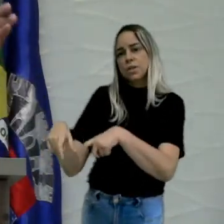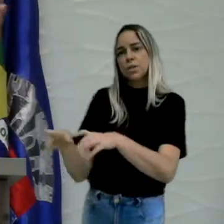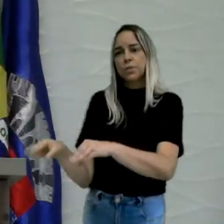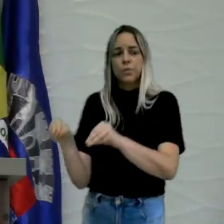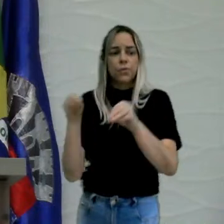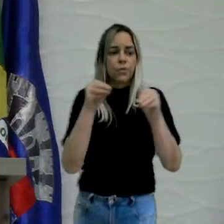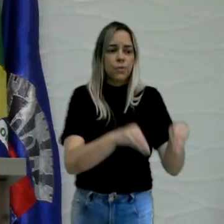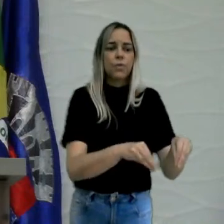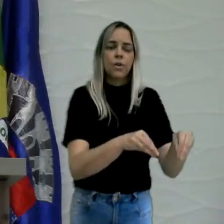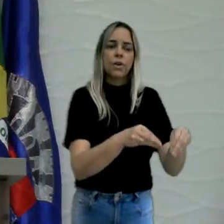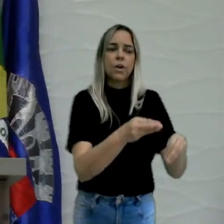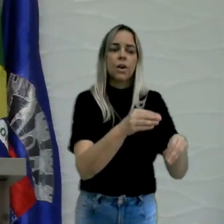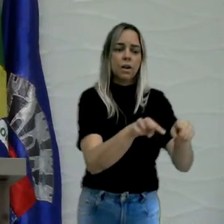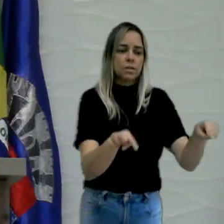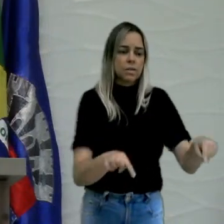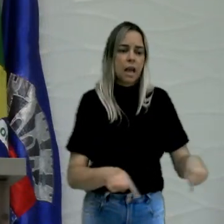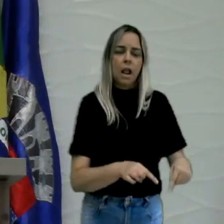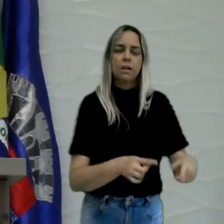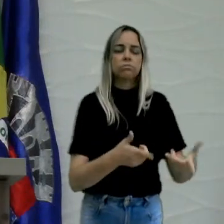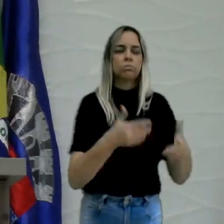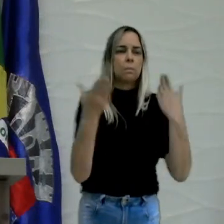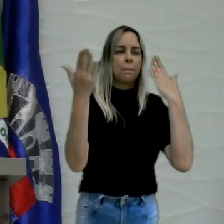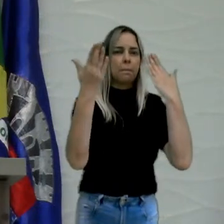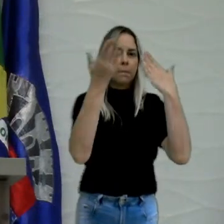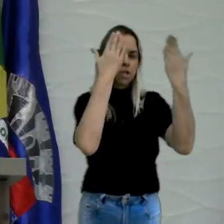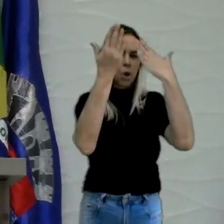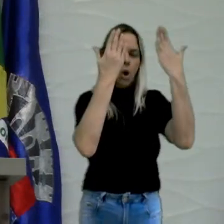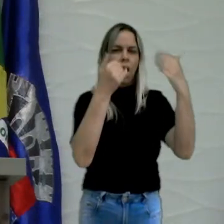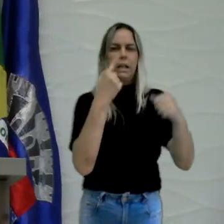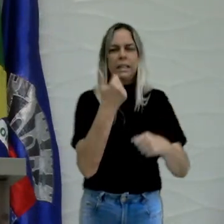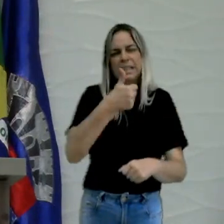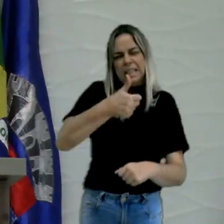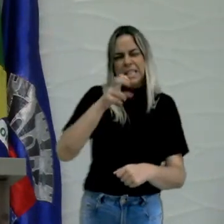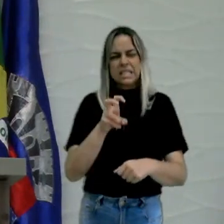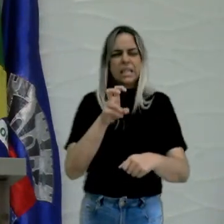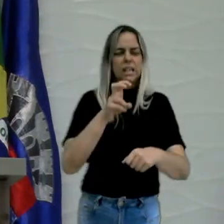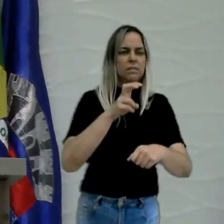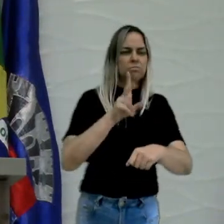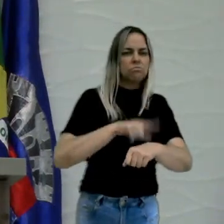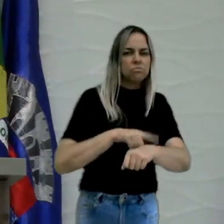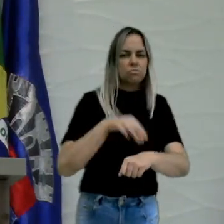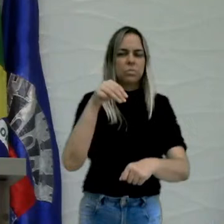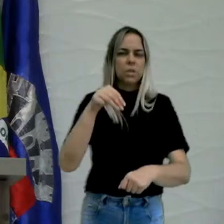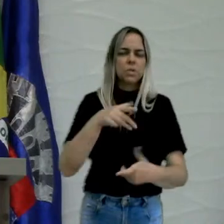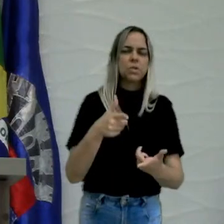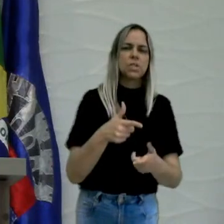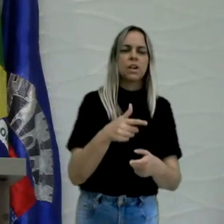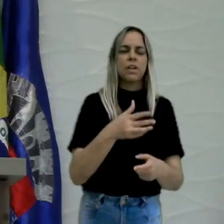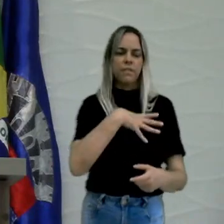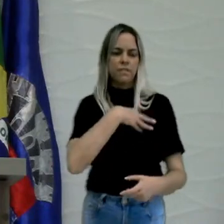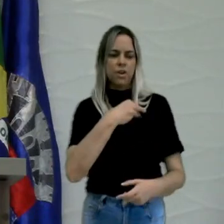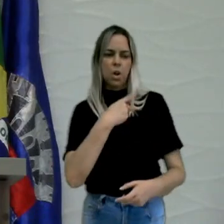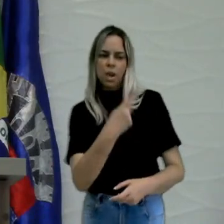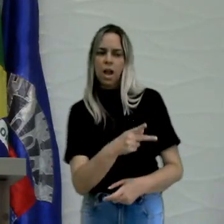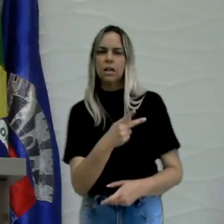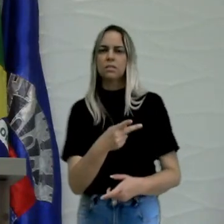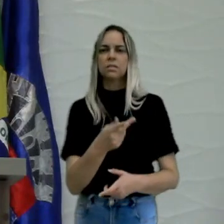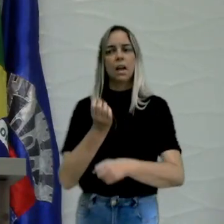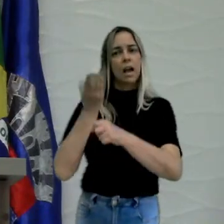vir para consulta com psicólogo, para ter 15 minutos de consulta com seu filho, que antigamente era 30